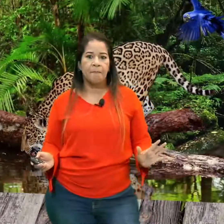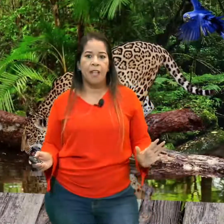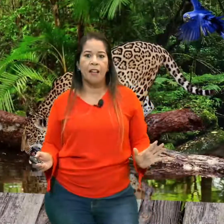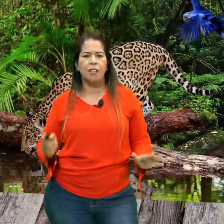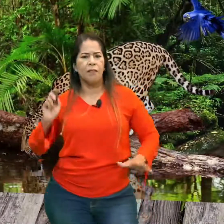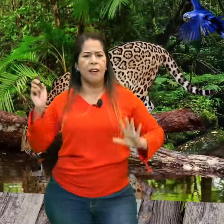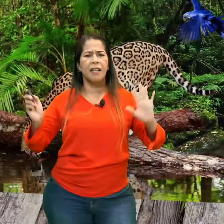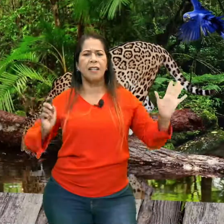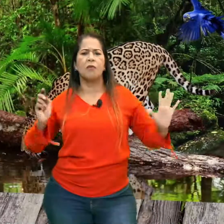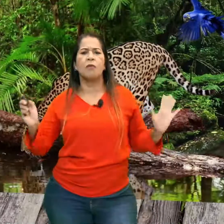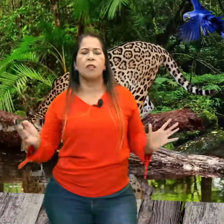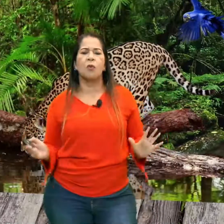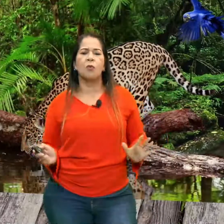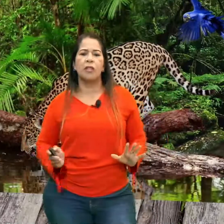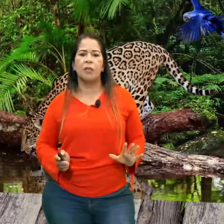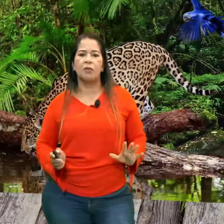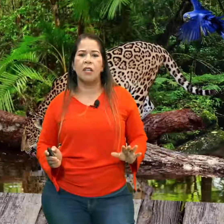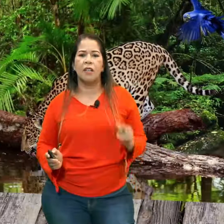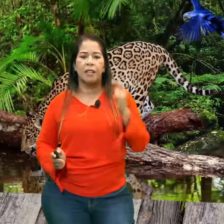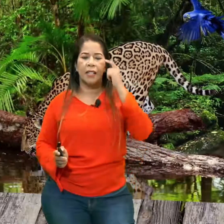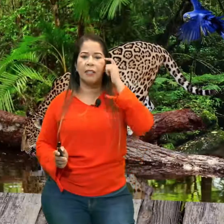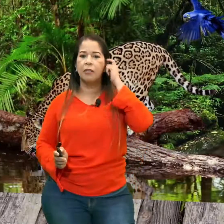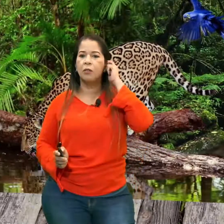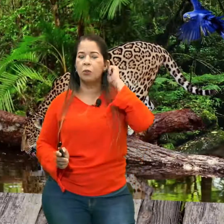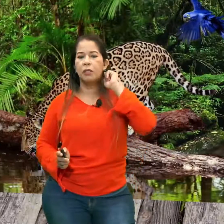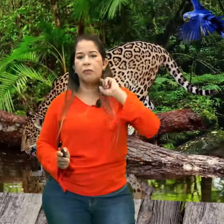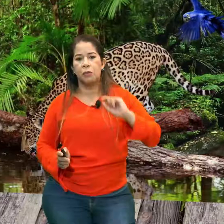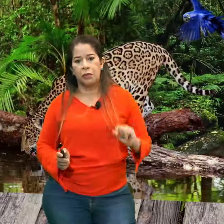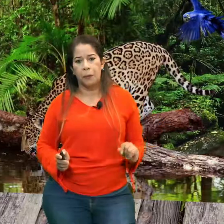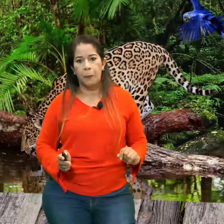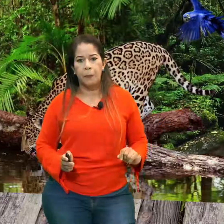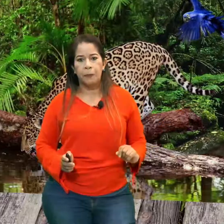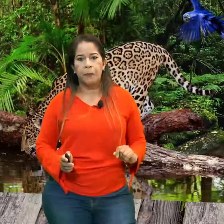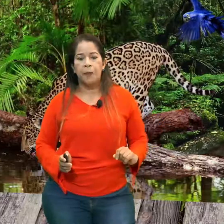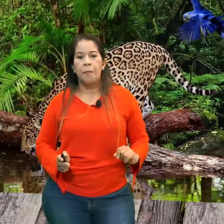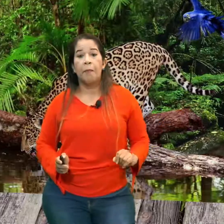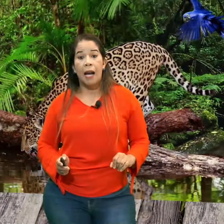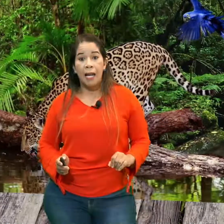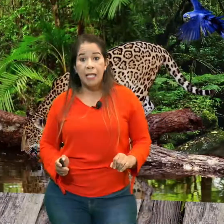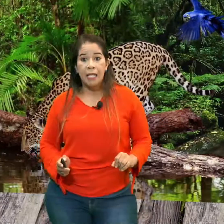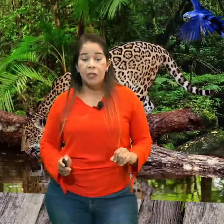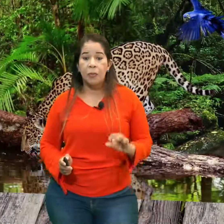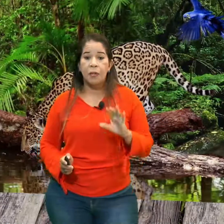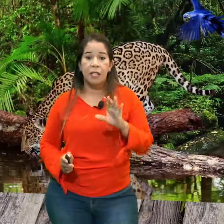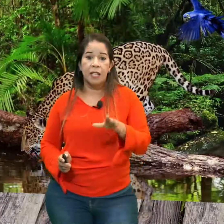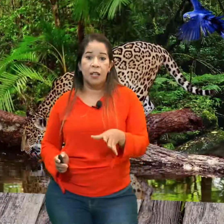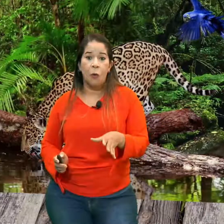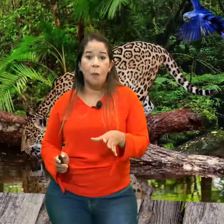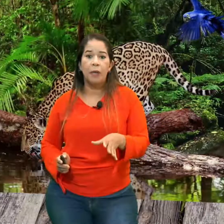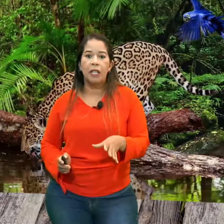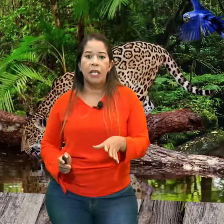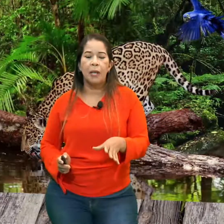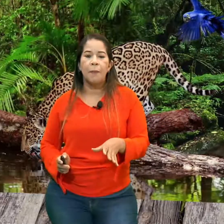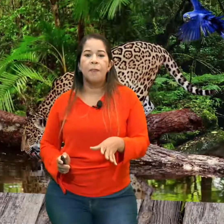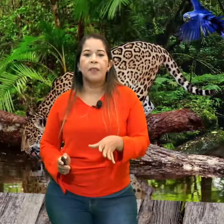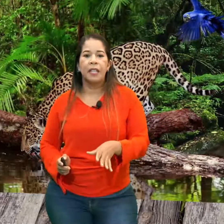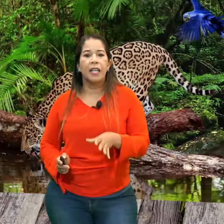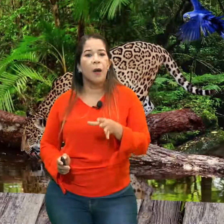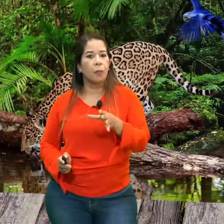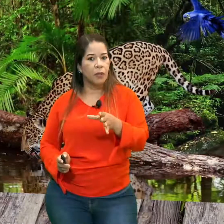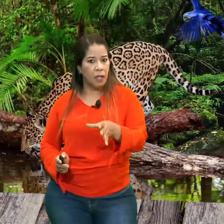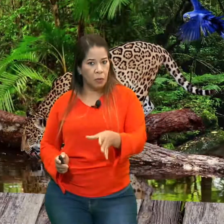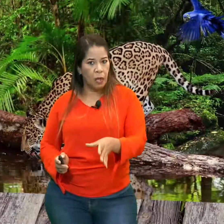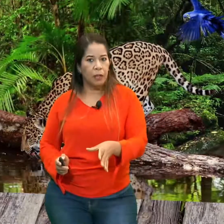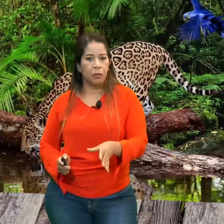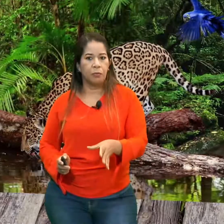Enfim, tá? Existem vários conceitos aí tratando sobre a evolução. Mas a gente precisa compreender